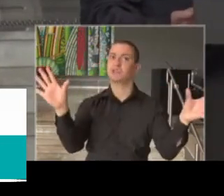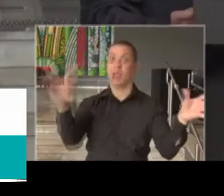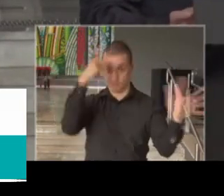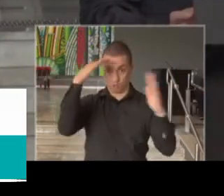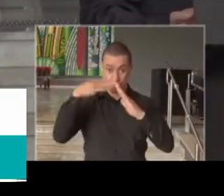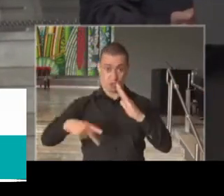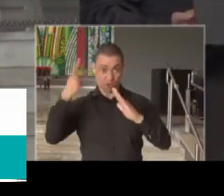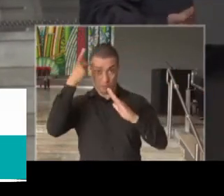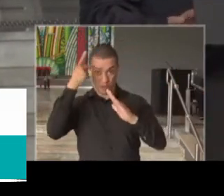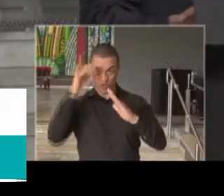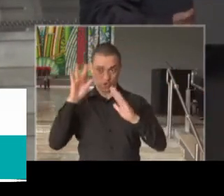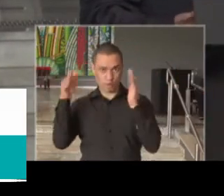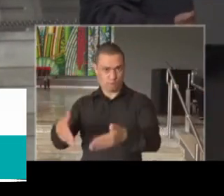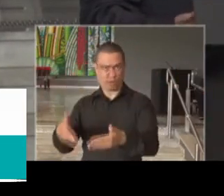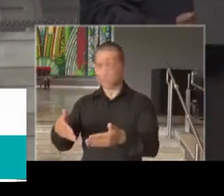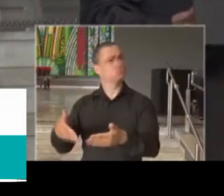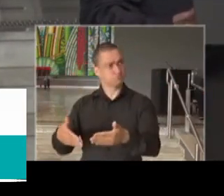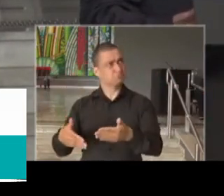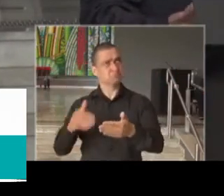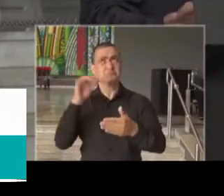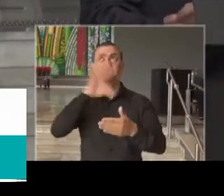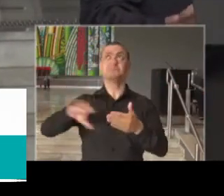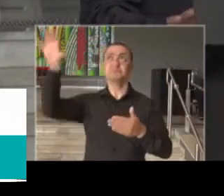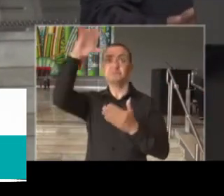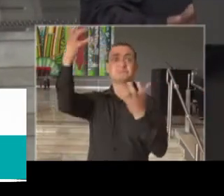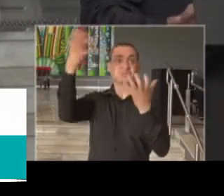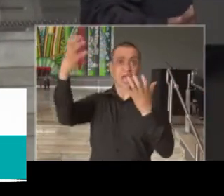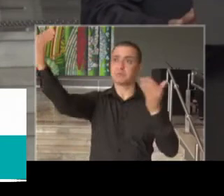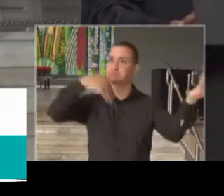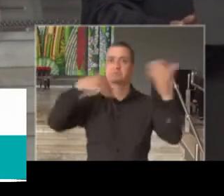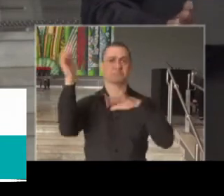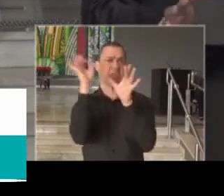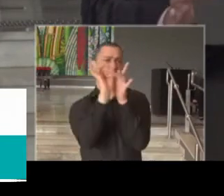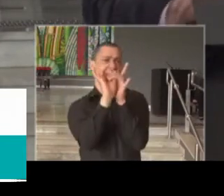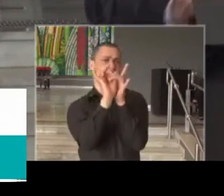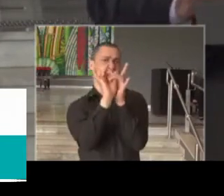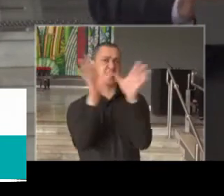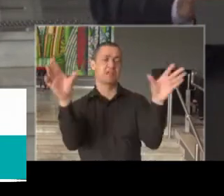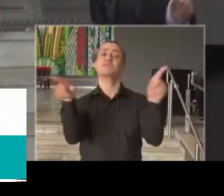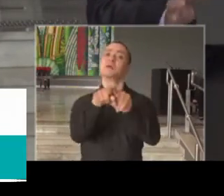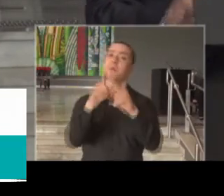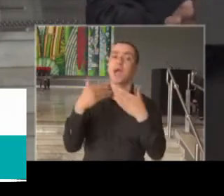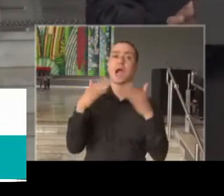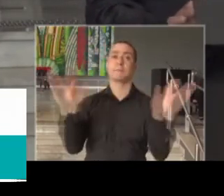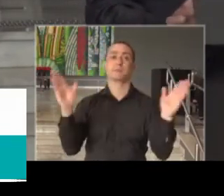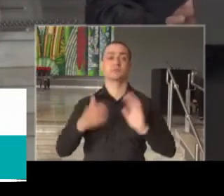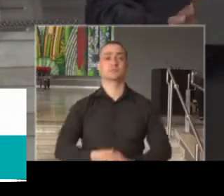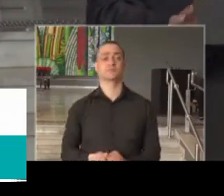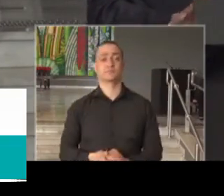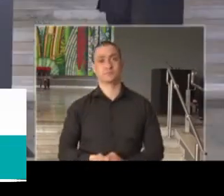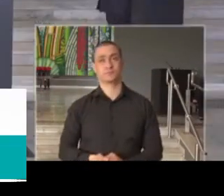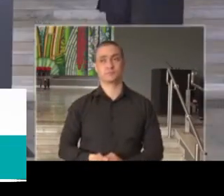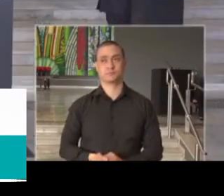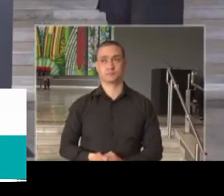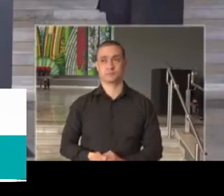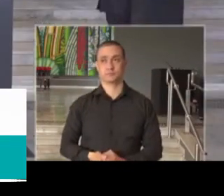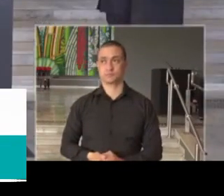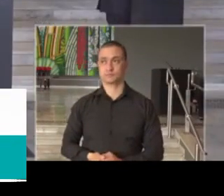Paulo apenas. Nós estamos abertos para brasileiros do Brasil.